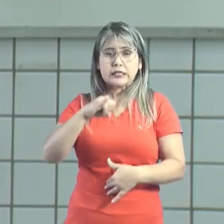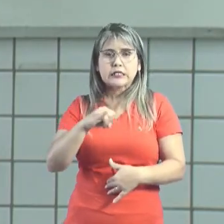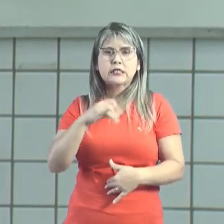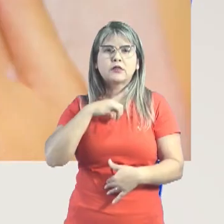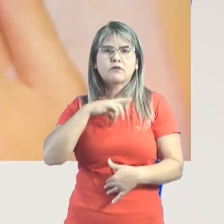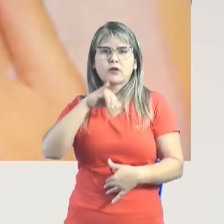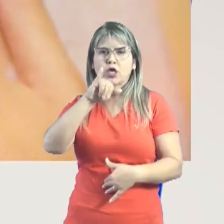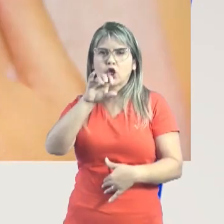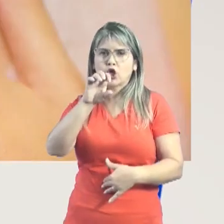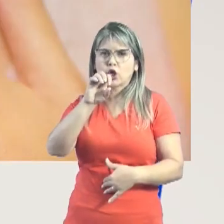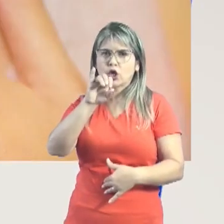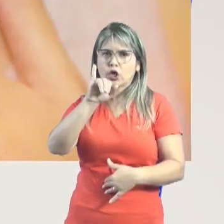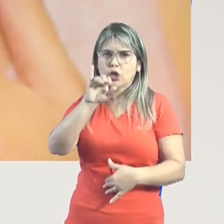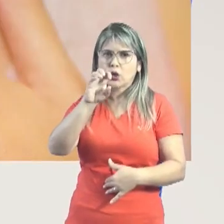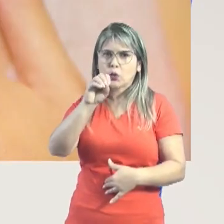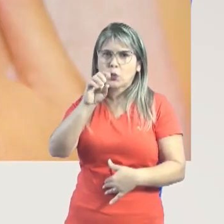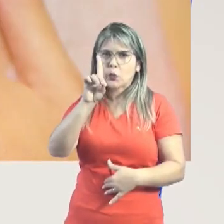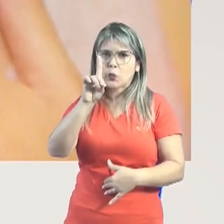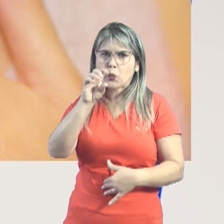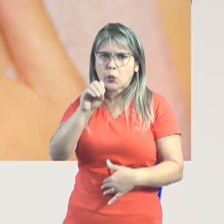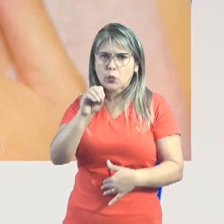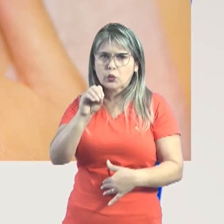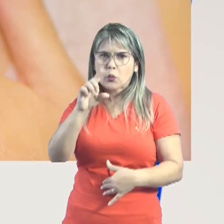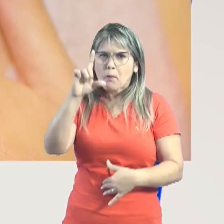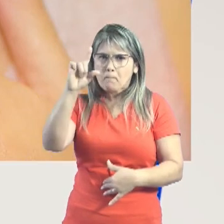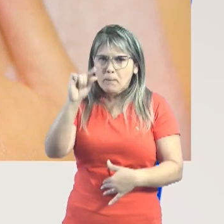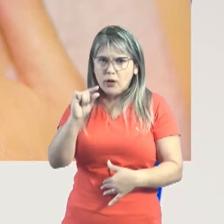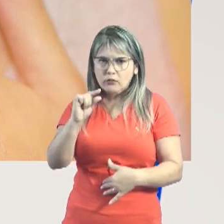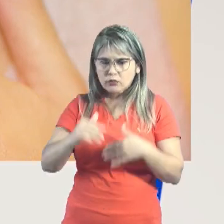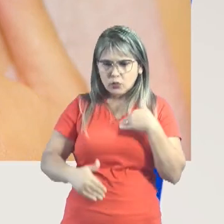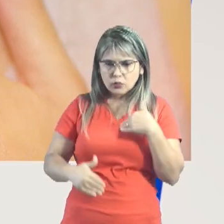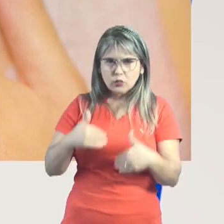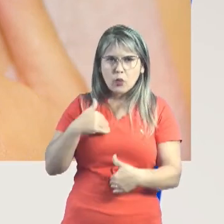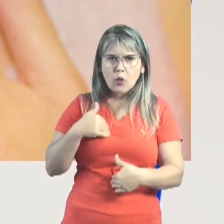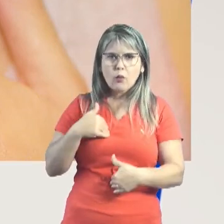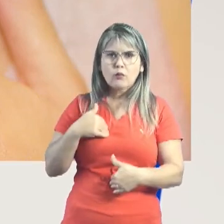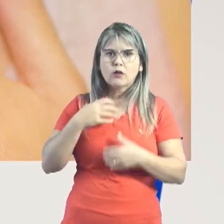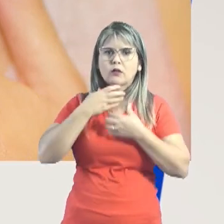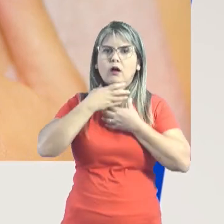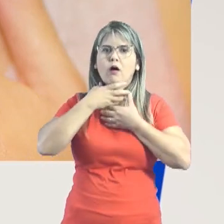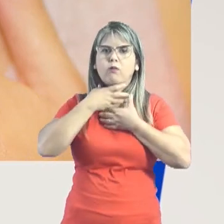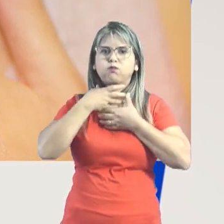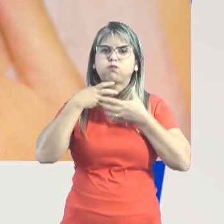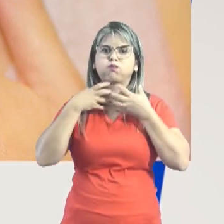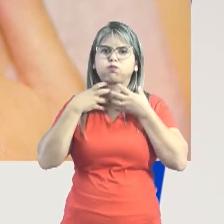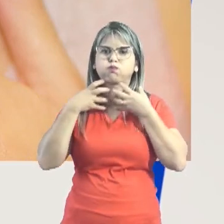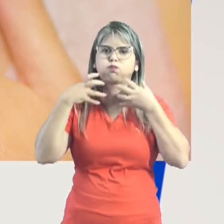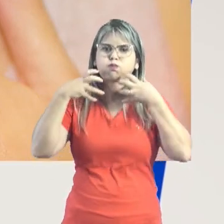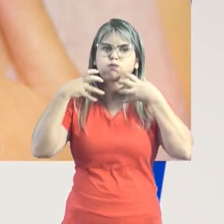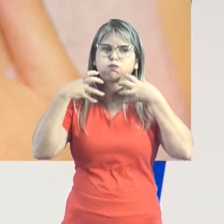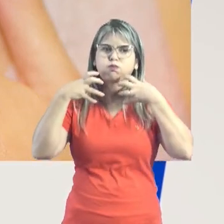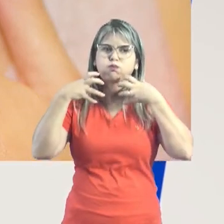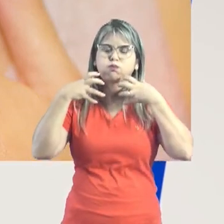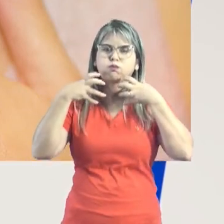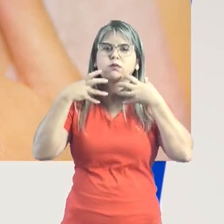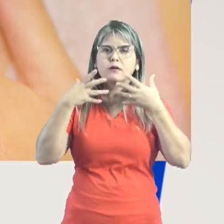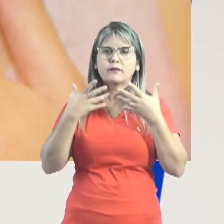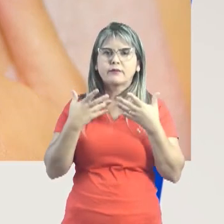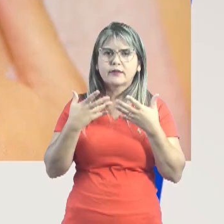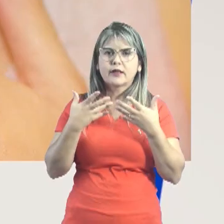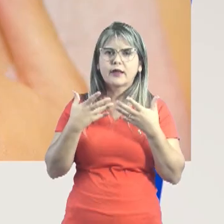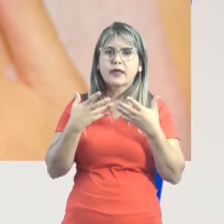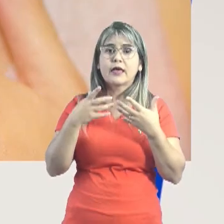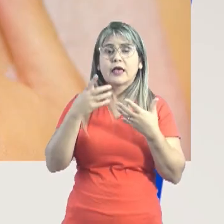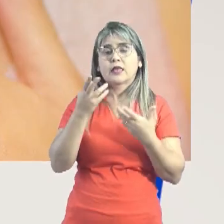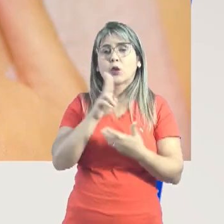a tendência é essa glândula aumentar de tamanho, formando o que nós chamamos de hipertireoidismo. Hipertireoidismo,